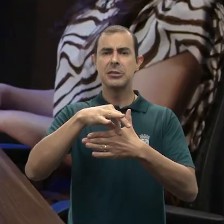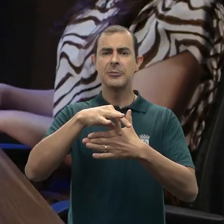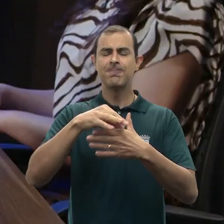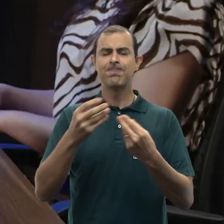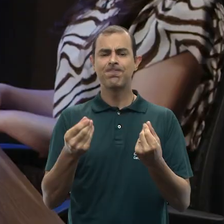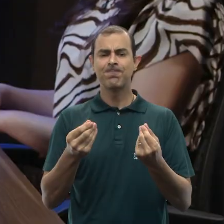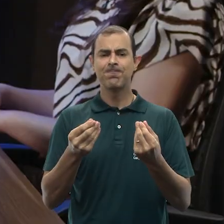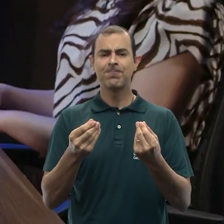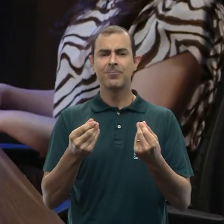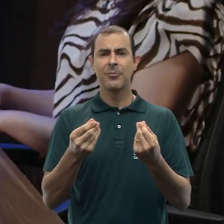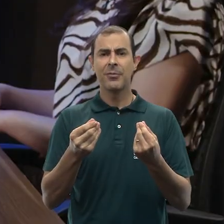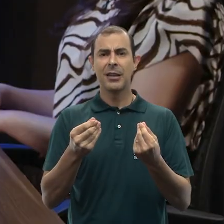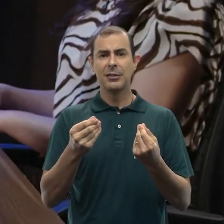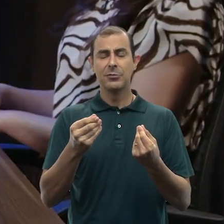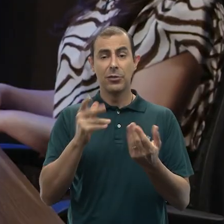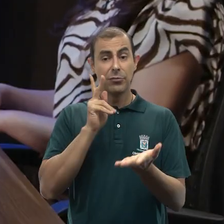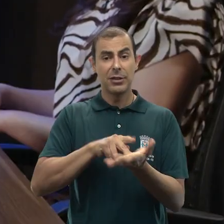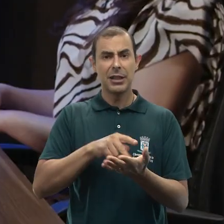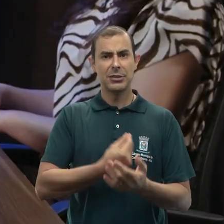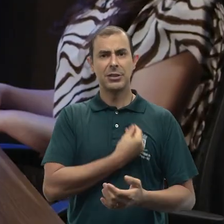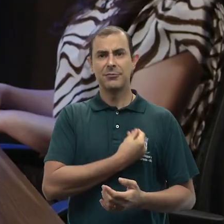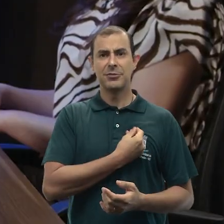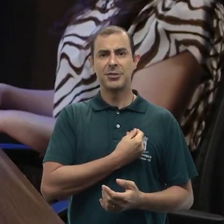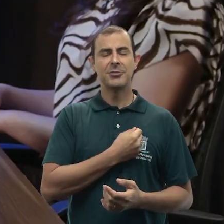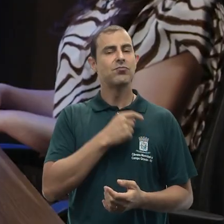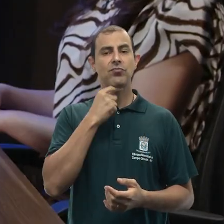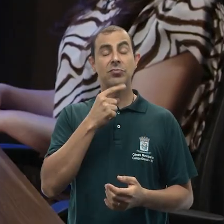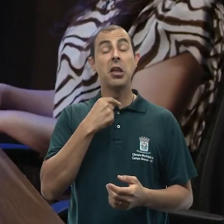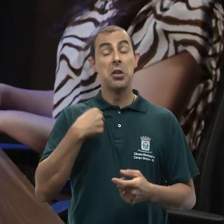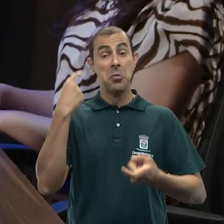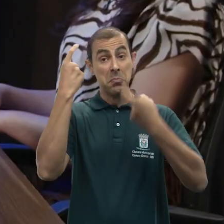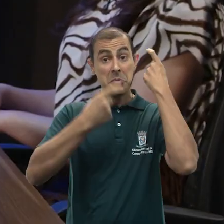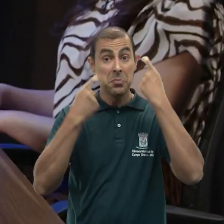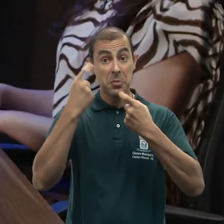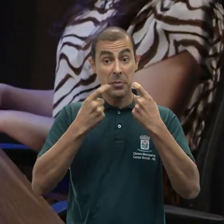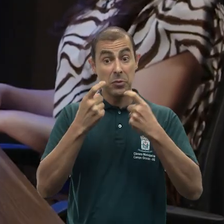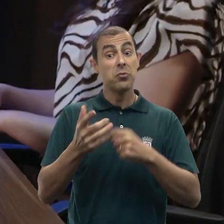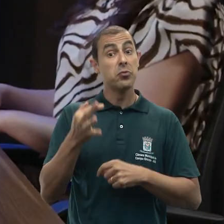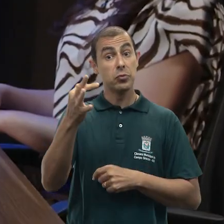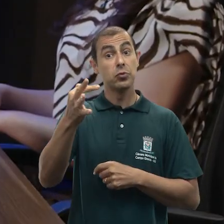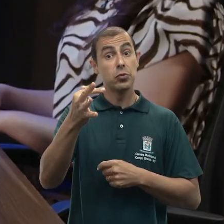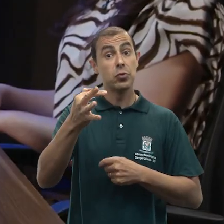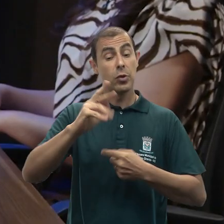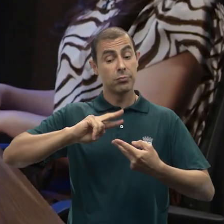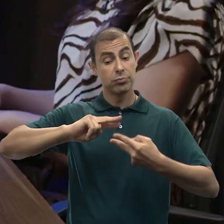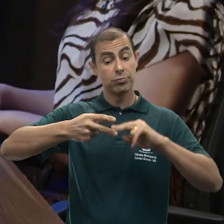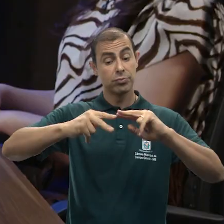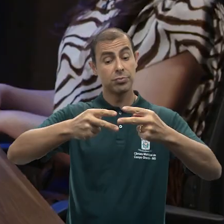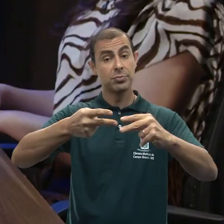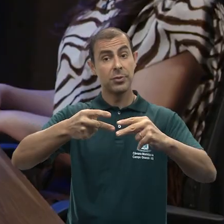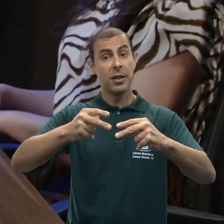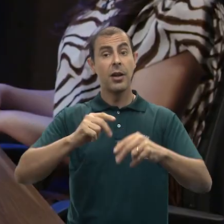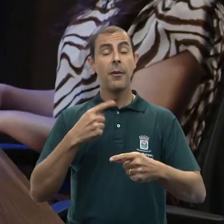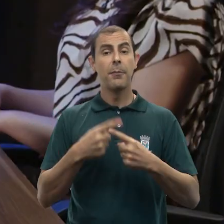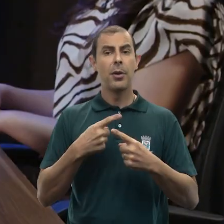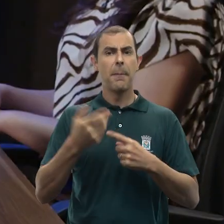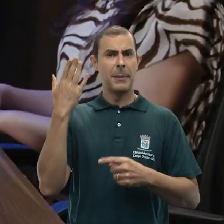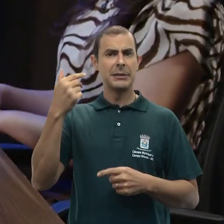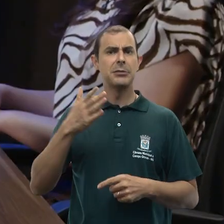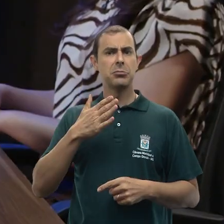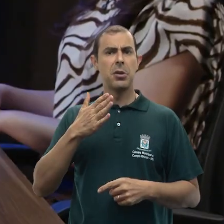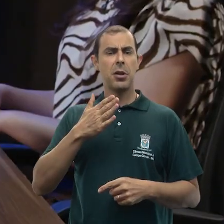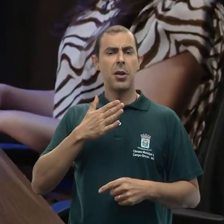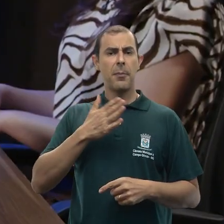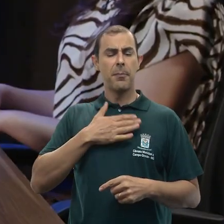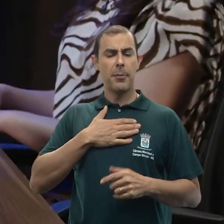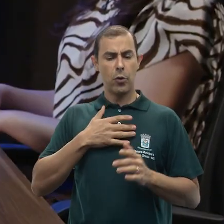em concreto na vida. Eu fico preocupado com as próximas gerações. Eu venho de uma geração onde eu me virava. Se